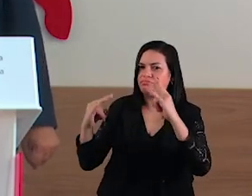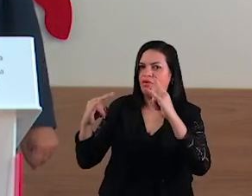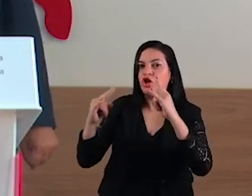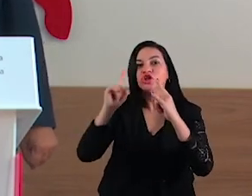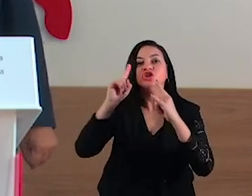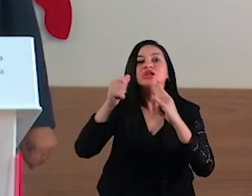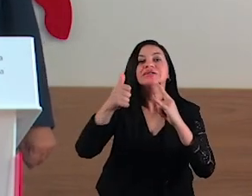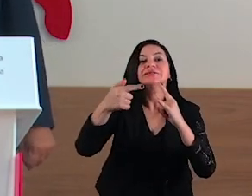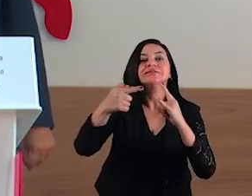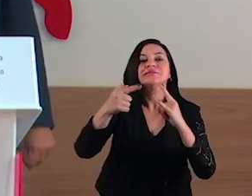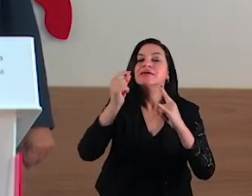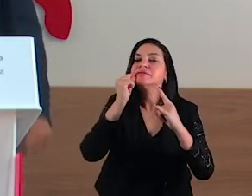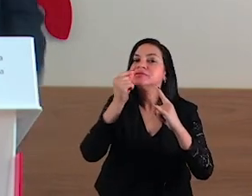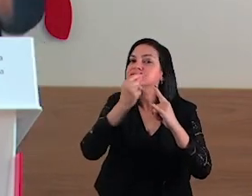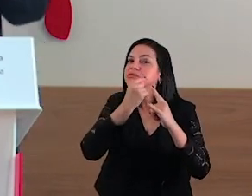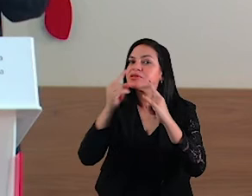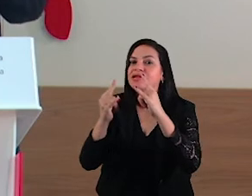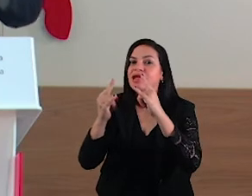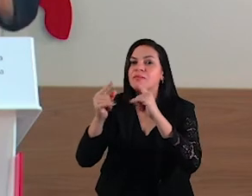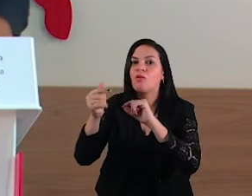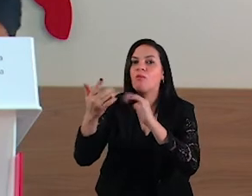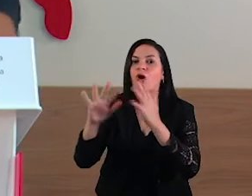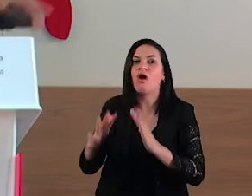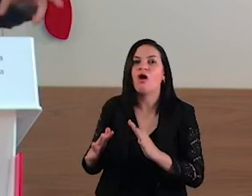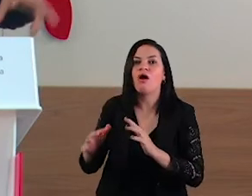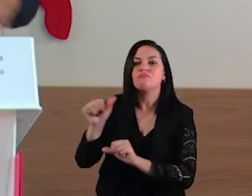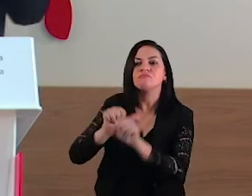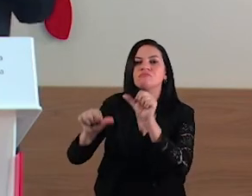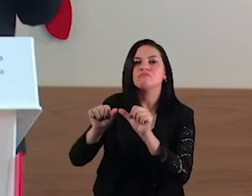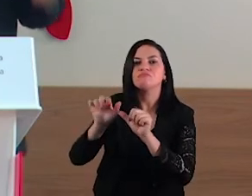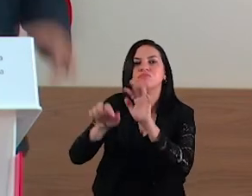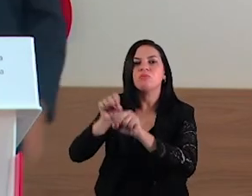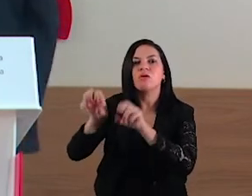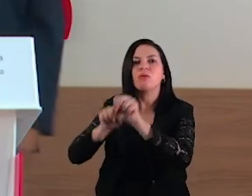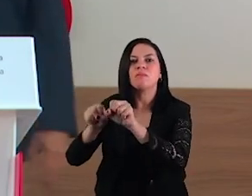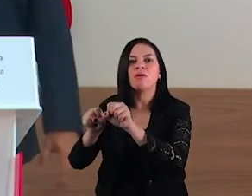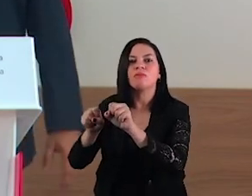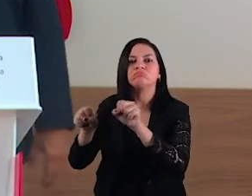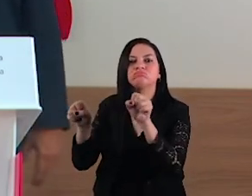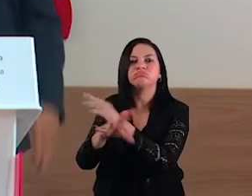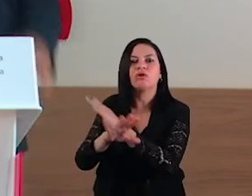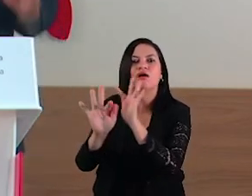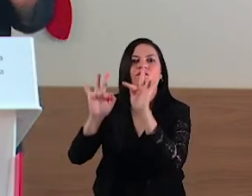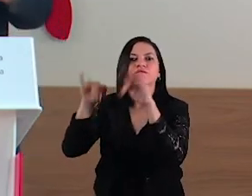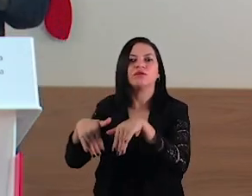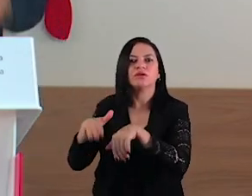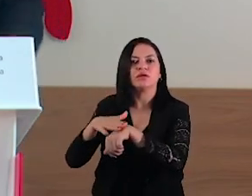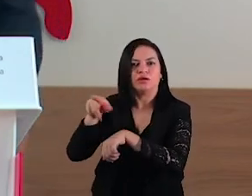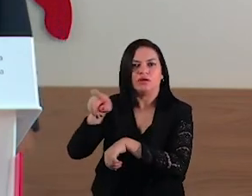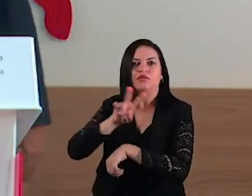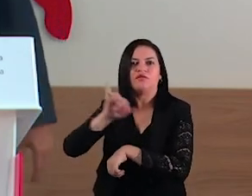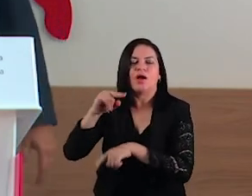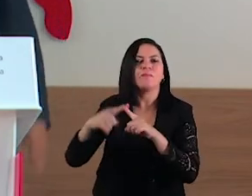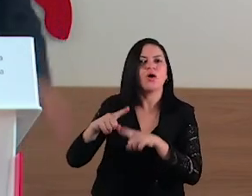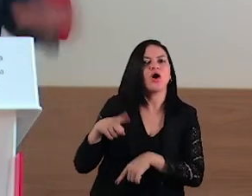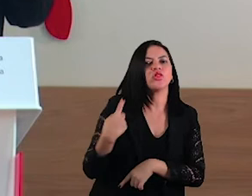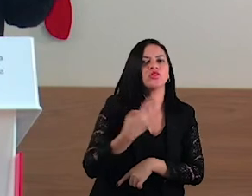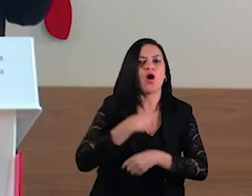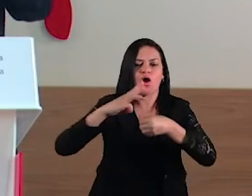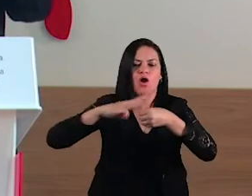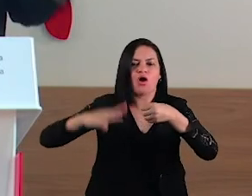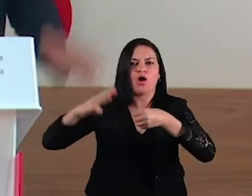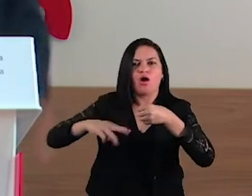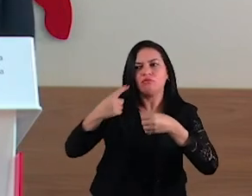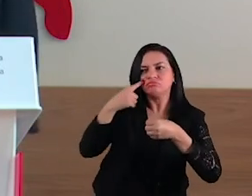no dia Dezessete de setembro no dia Dezessete de Setembro ele vai encerrar as suas atividades que exatamente Por que avaliamos